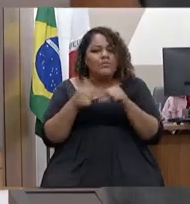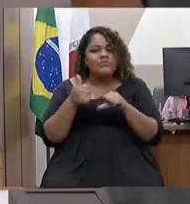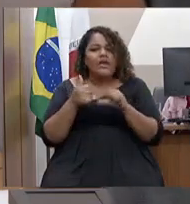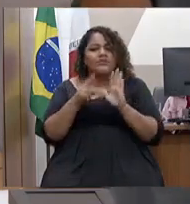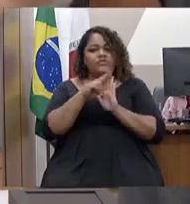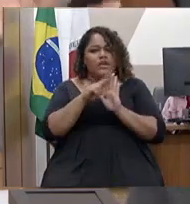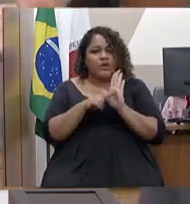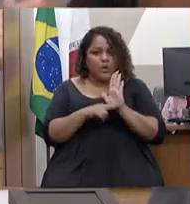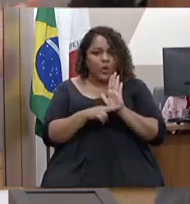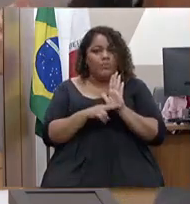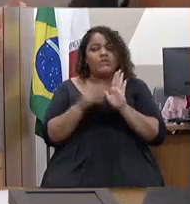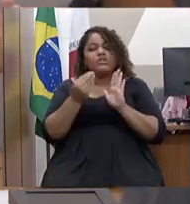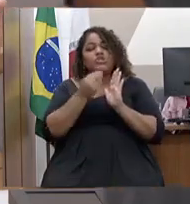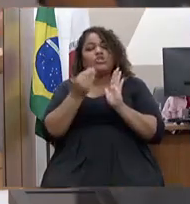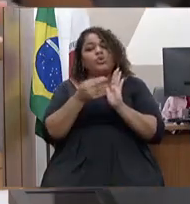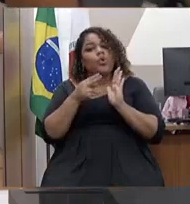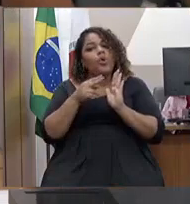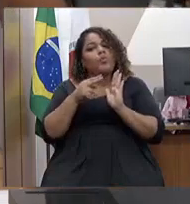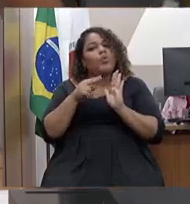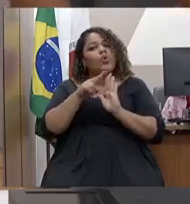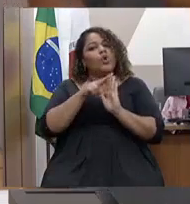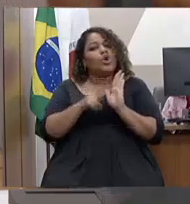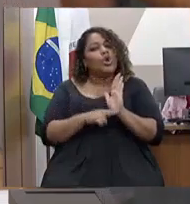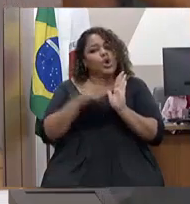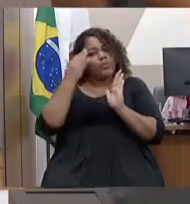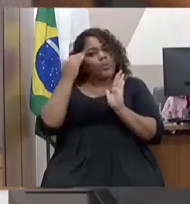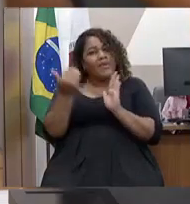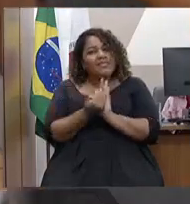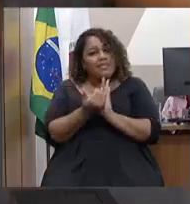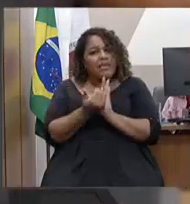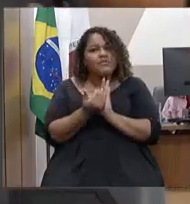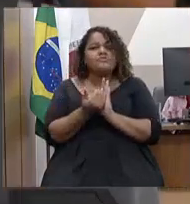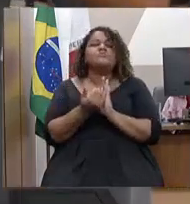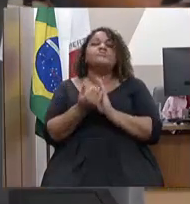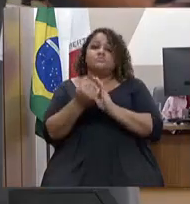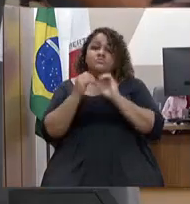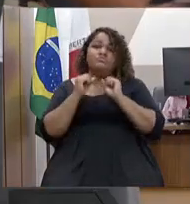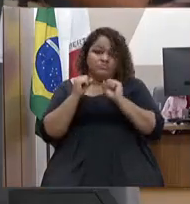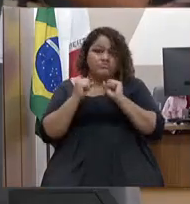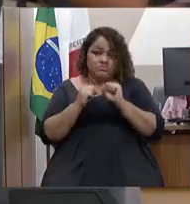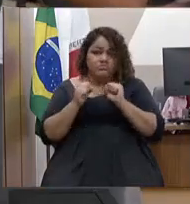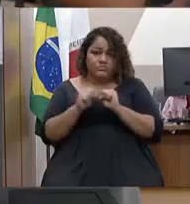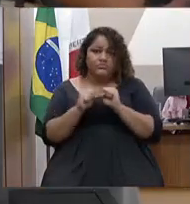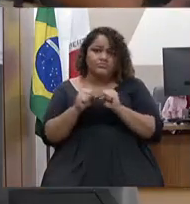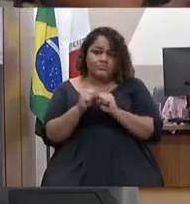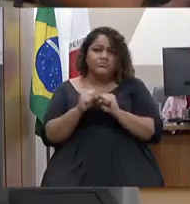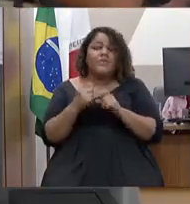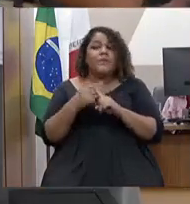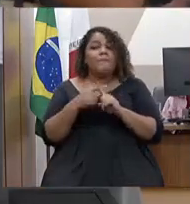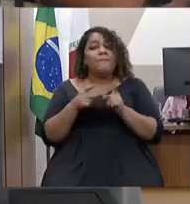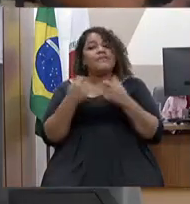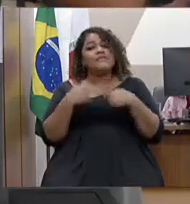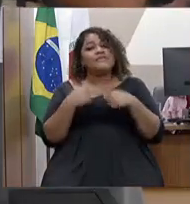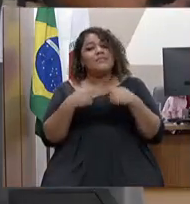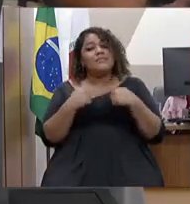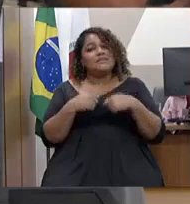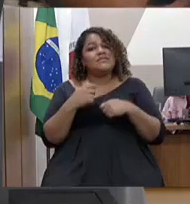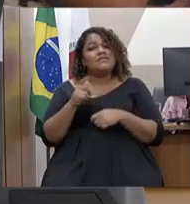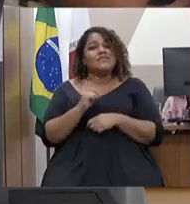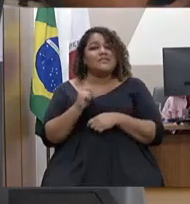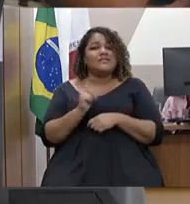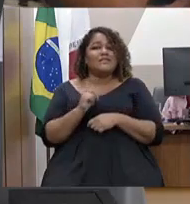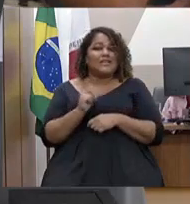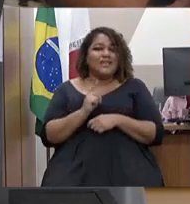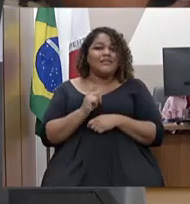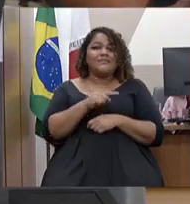público no caso do Ministério do Trabalho pode fazer se eu tiver lá né Mas se tiver auditor suficiente para estar lá naquele